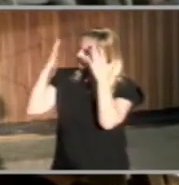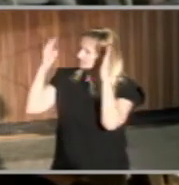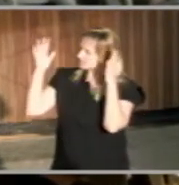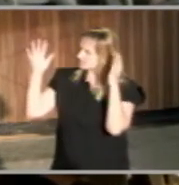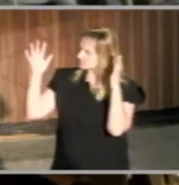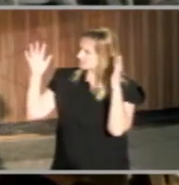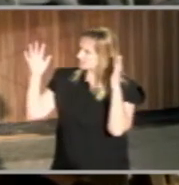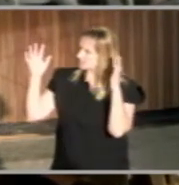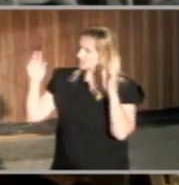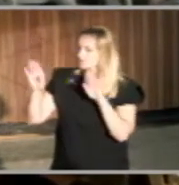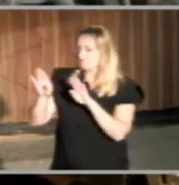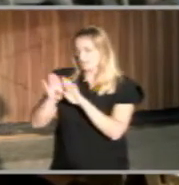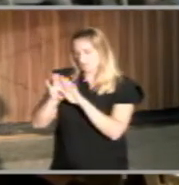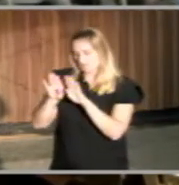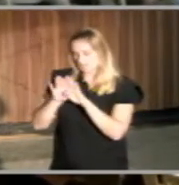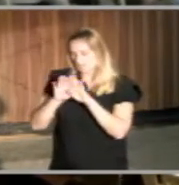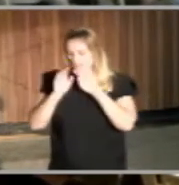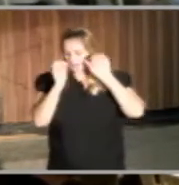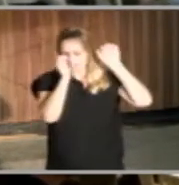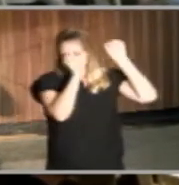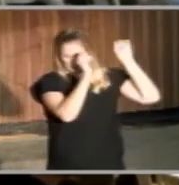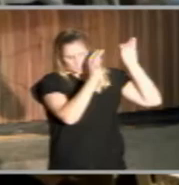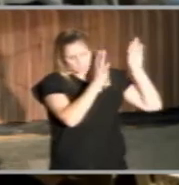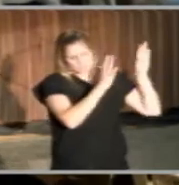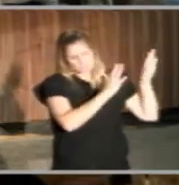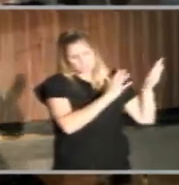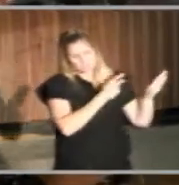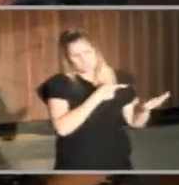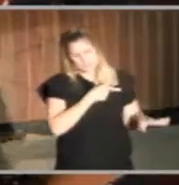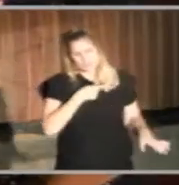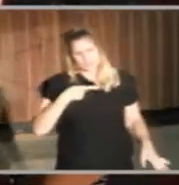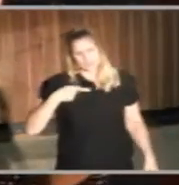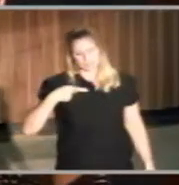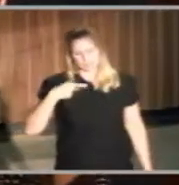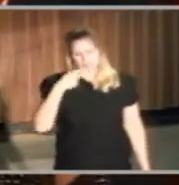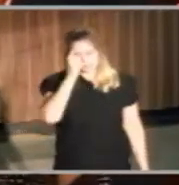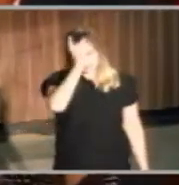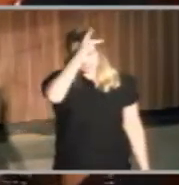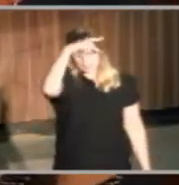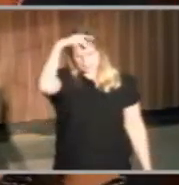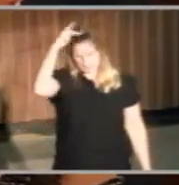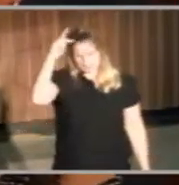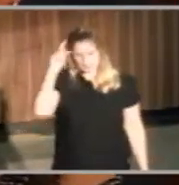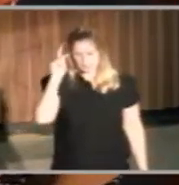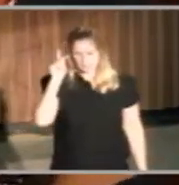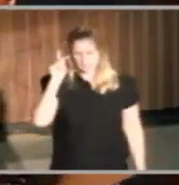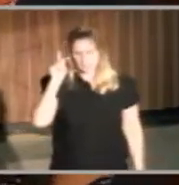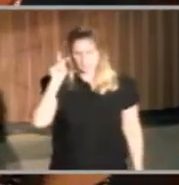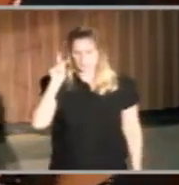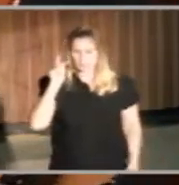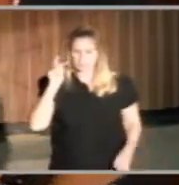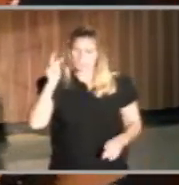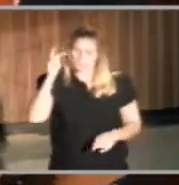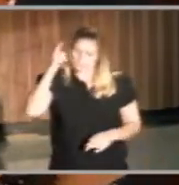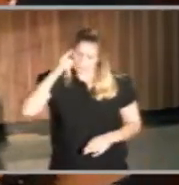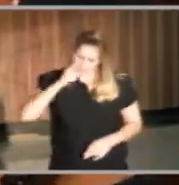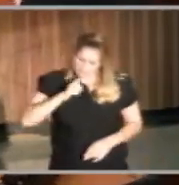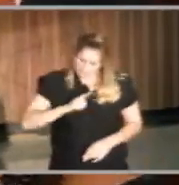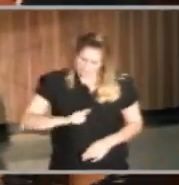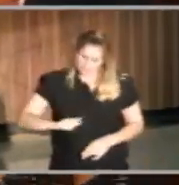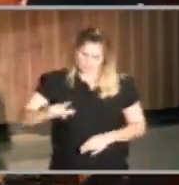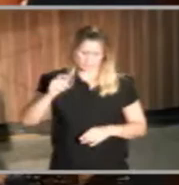na presidência da convenção. Que o Senhor o unja, que o Senhor continue a usá-lo. E mais uma vez,